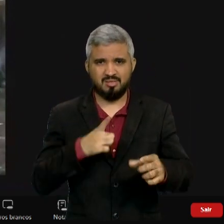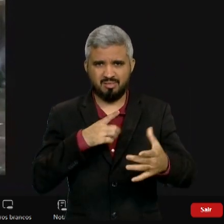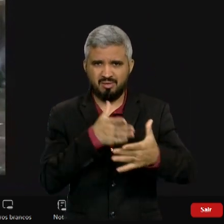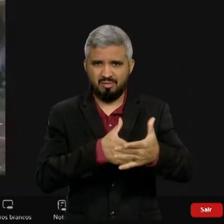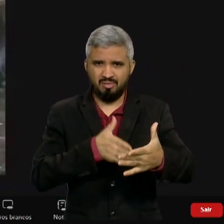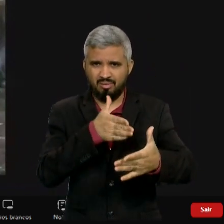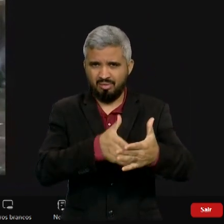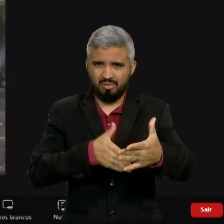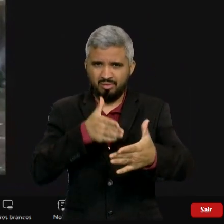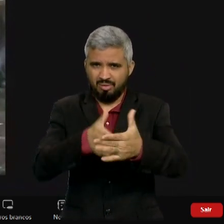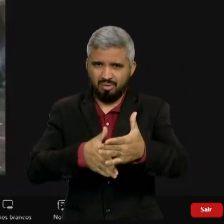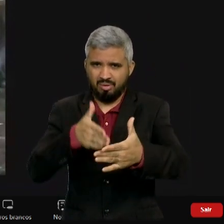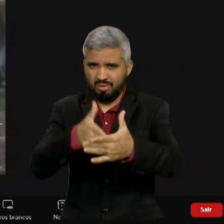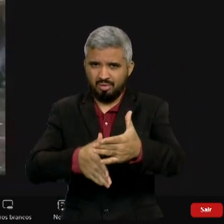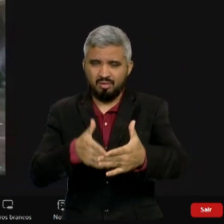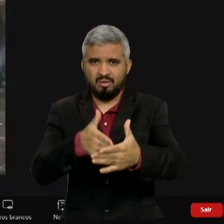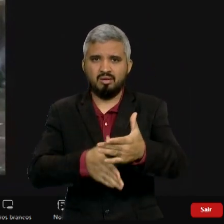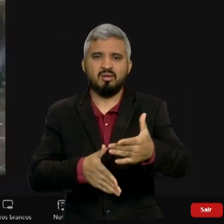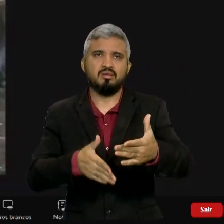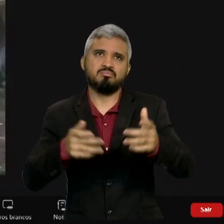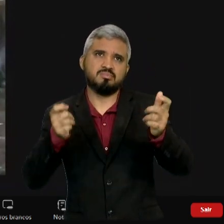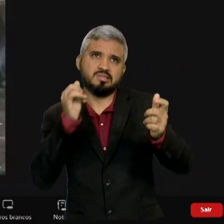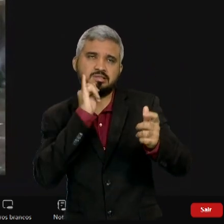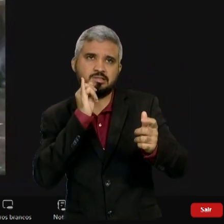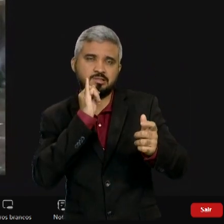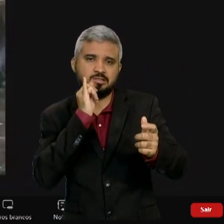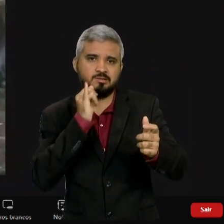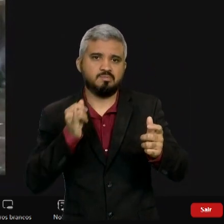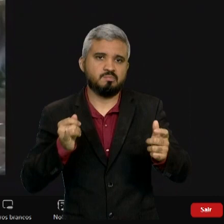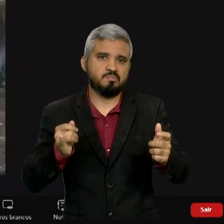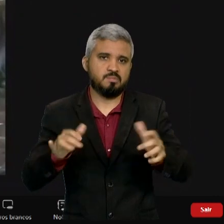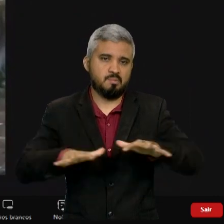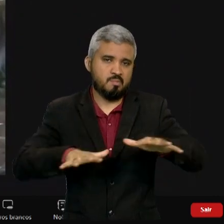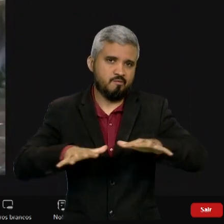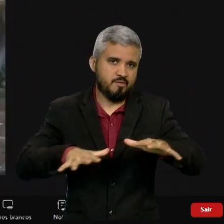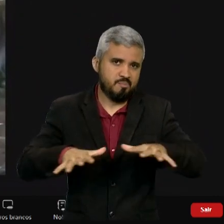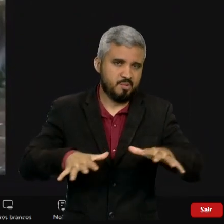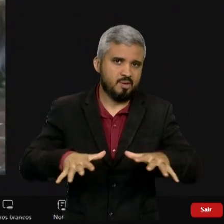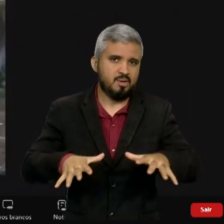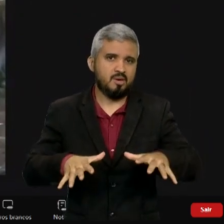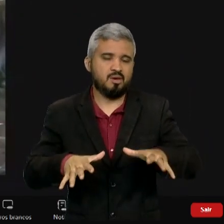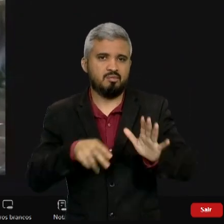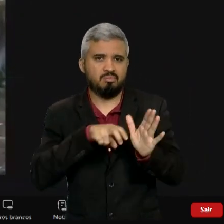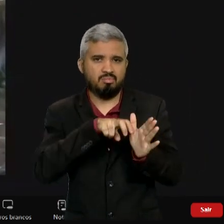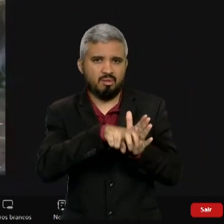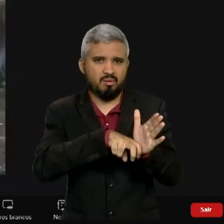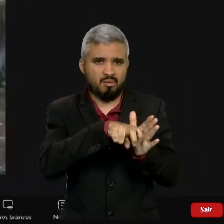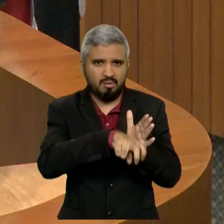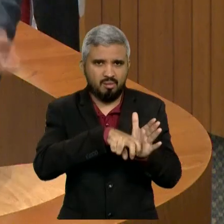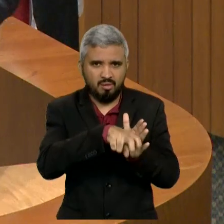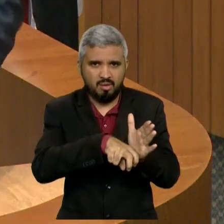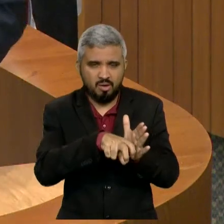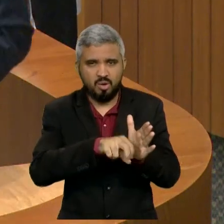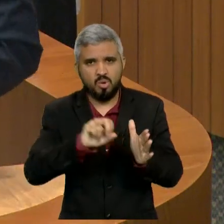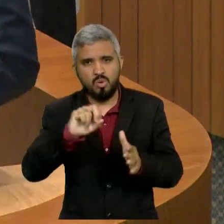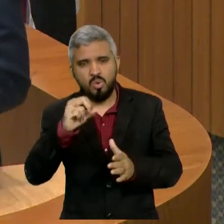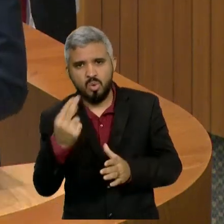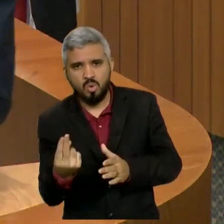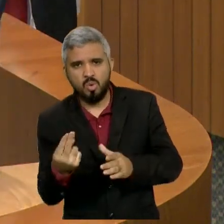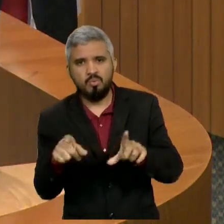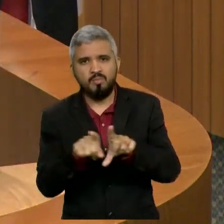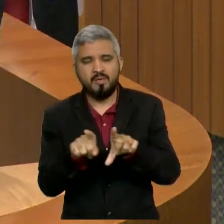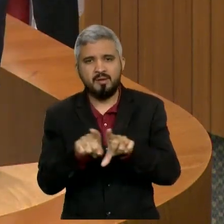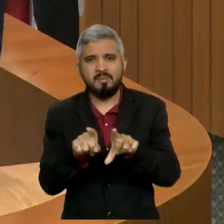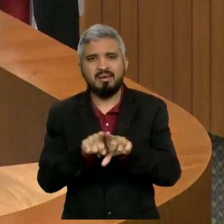várias coisas, desde a mobilidade até as barreiras de ordem atitudinal, que são as mais graves